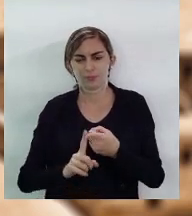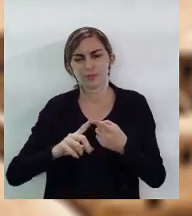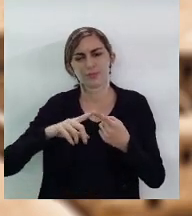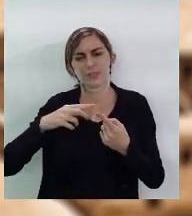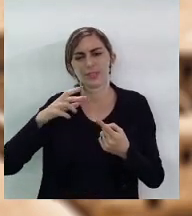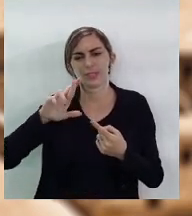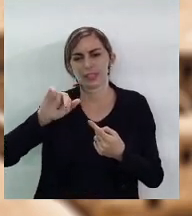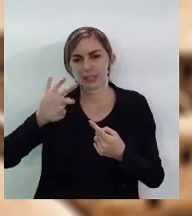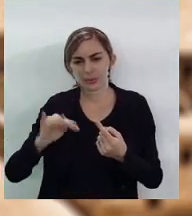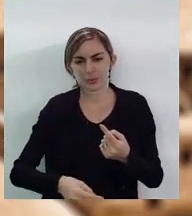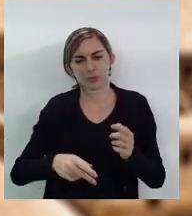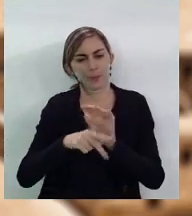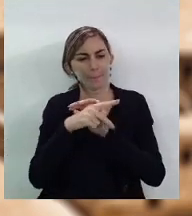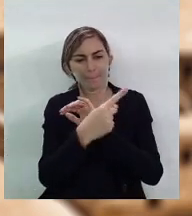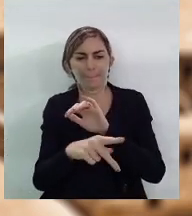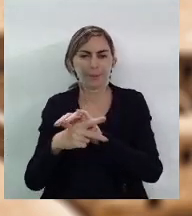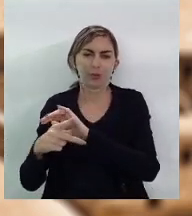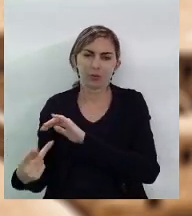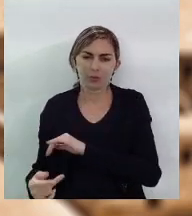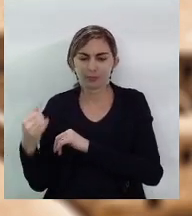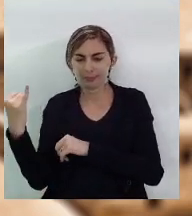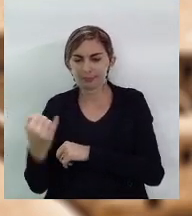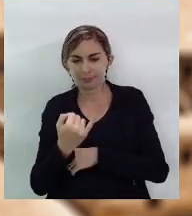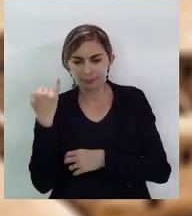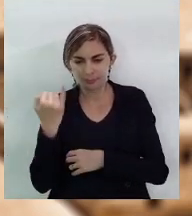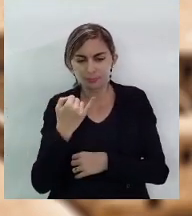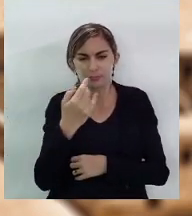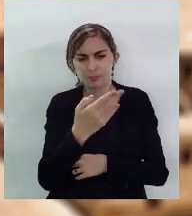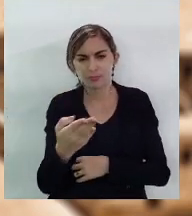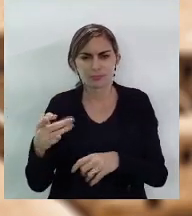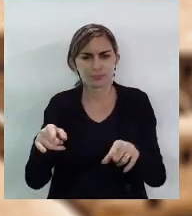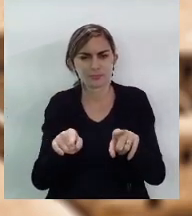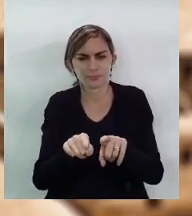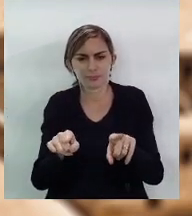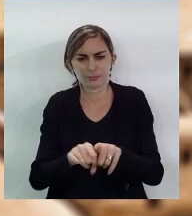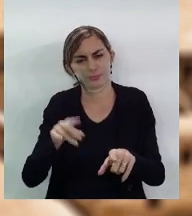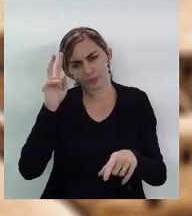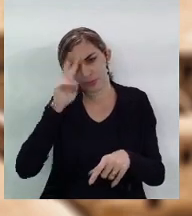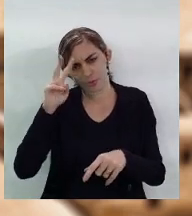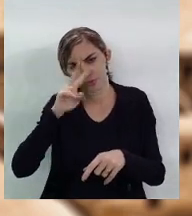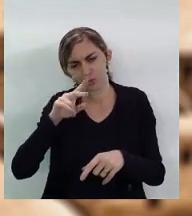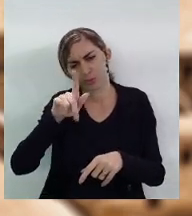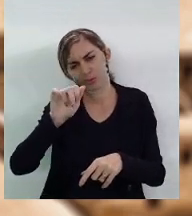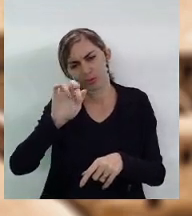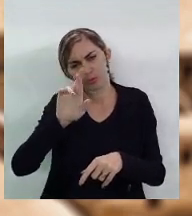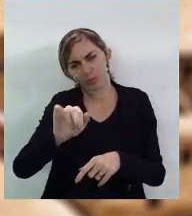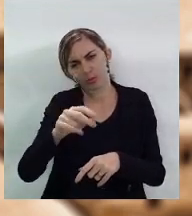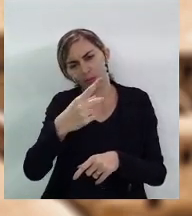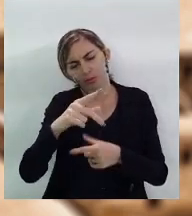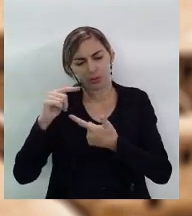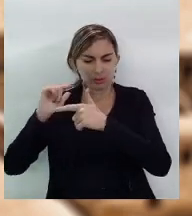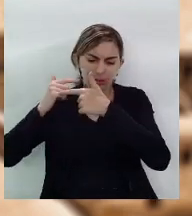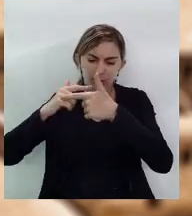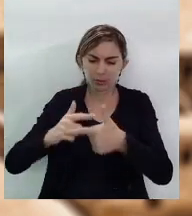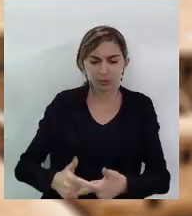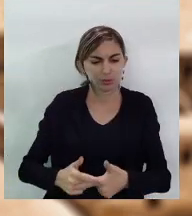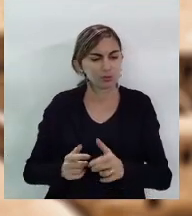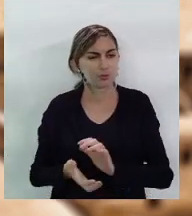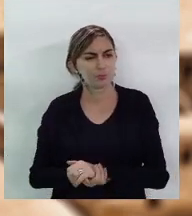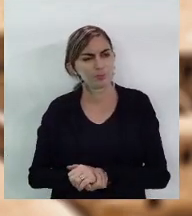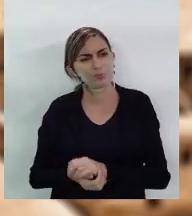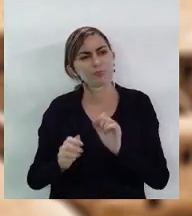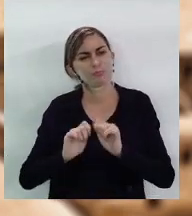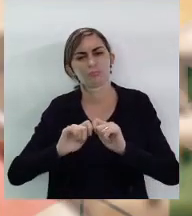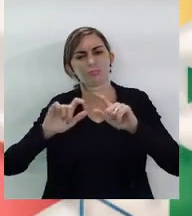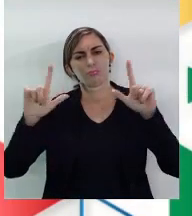ritos próprios, e é importante que vocês também estudem em história geral essa tradição. Vamos ver. Aqui